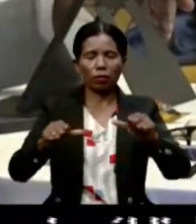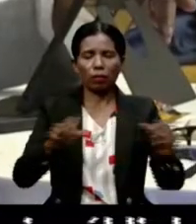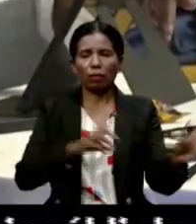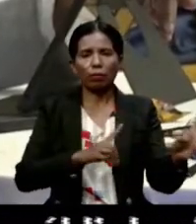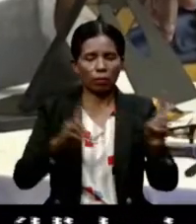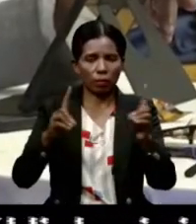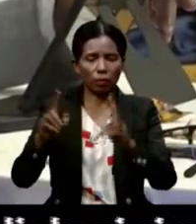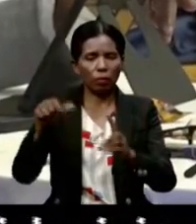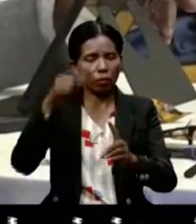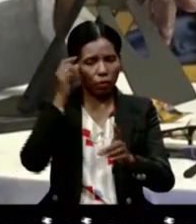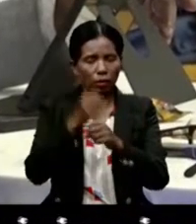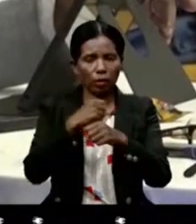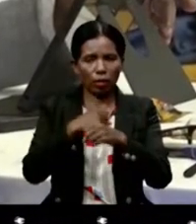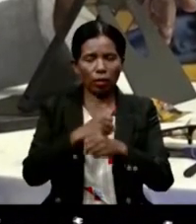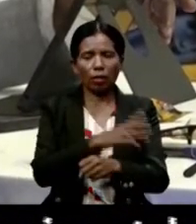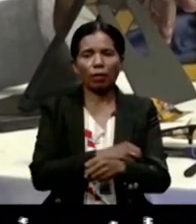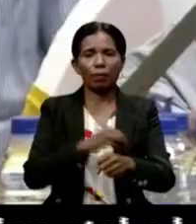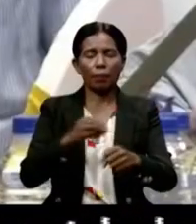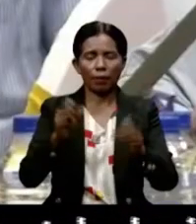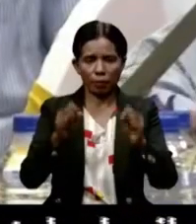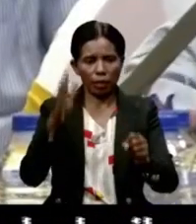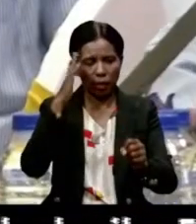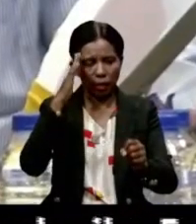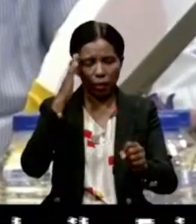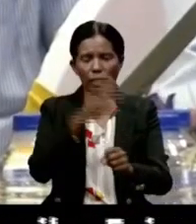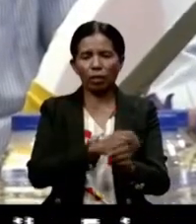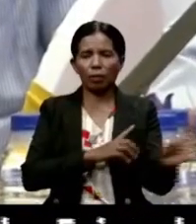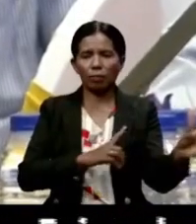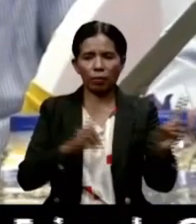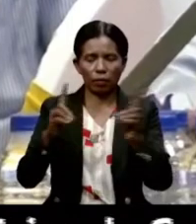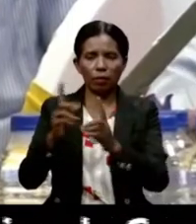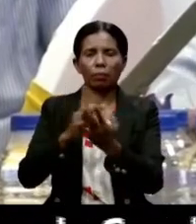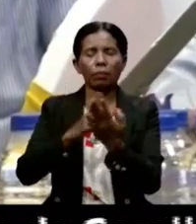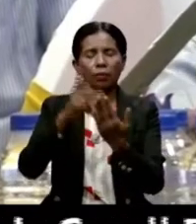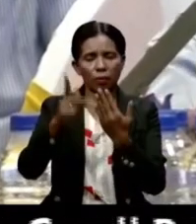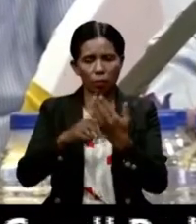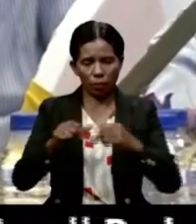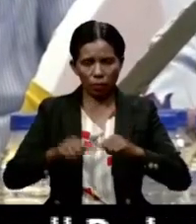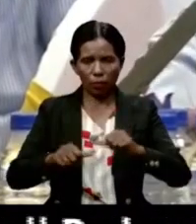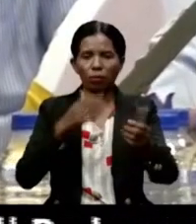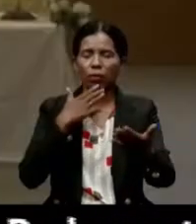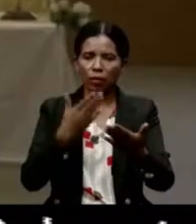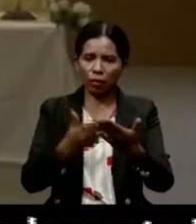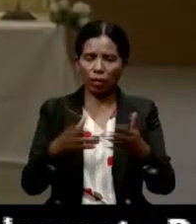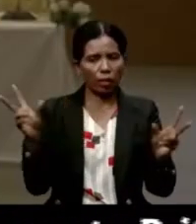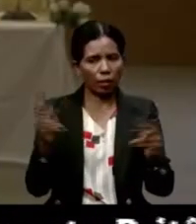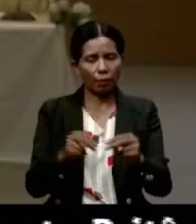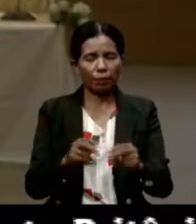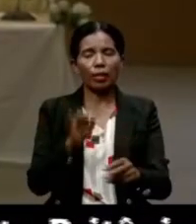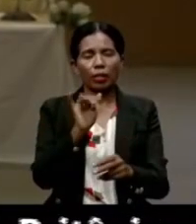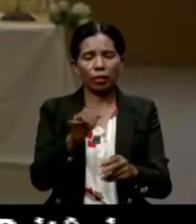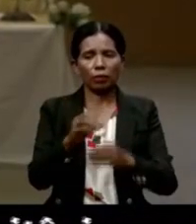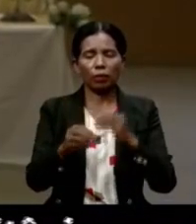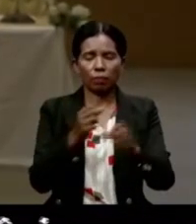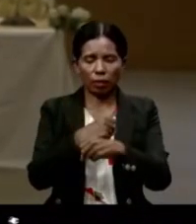o governo se ralou o auditoria. Não é, bele atende durante a implementação programa refere lá o dia calai. Sim, quando a reabilitação